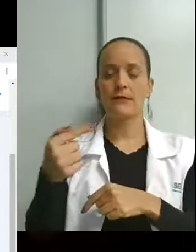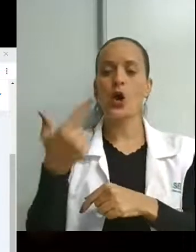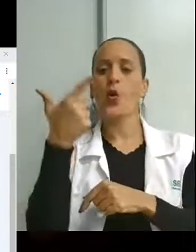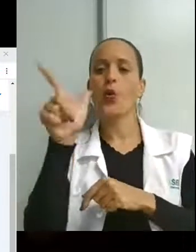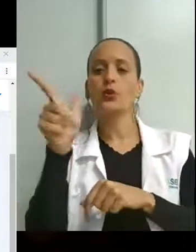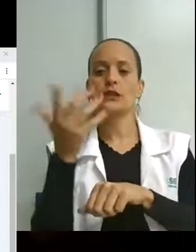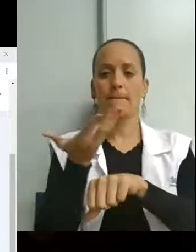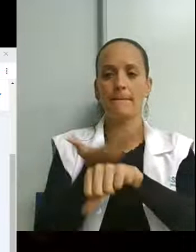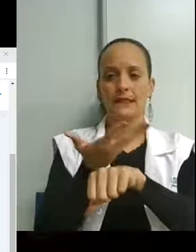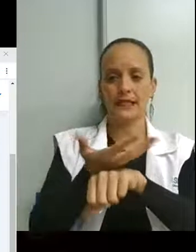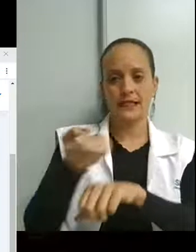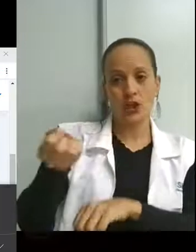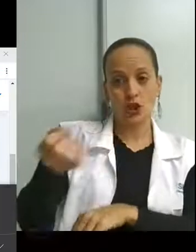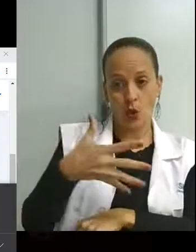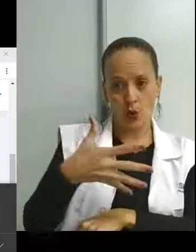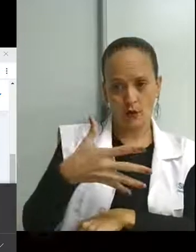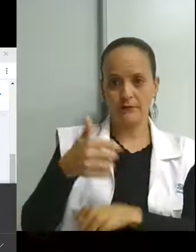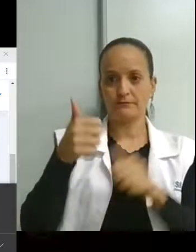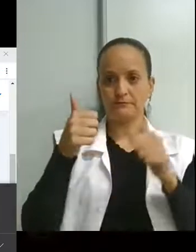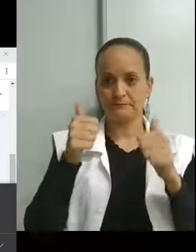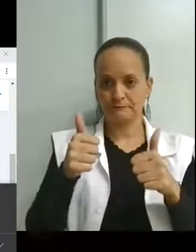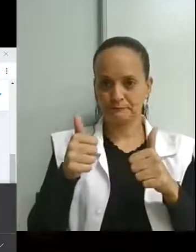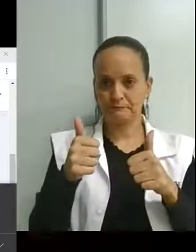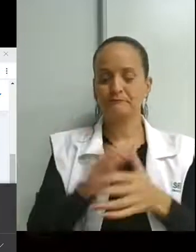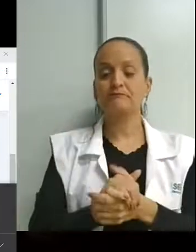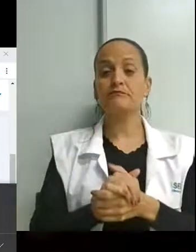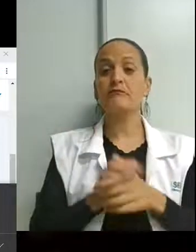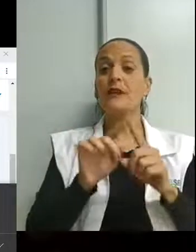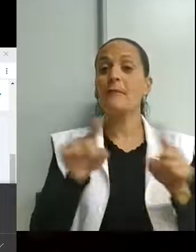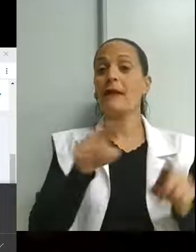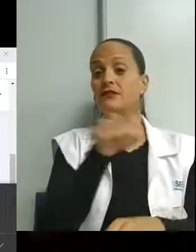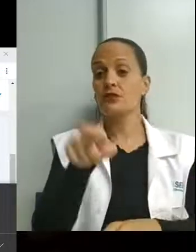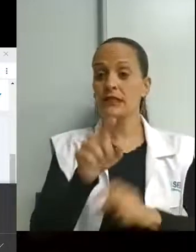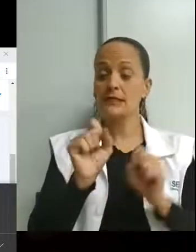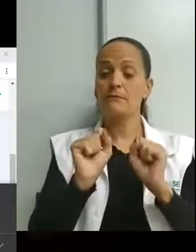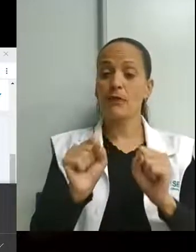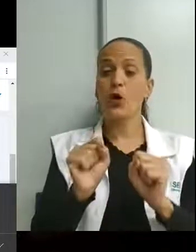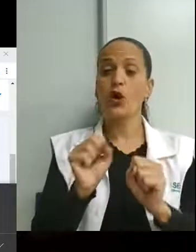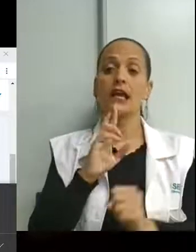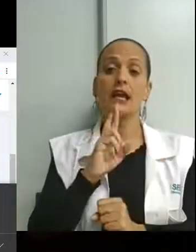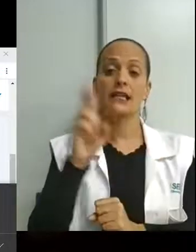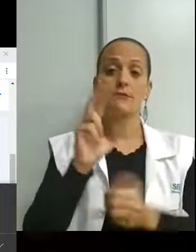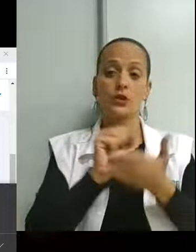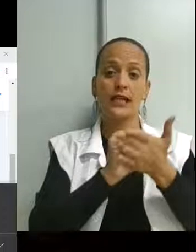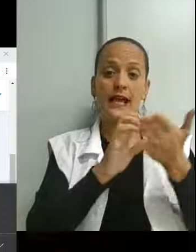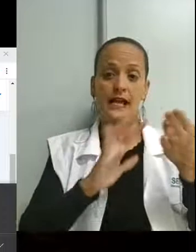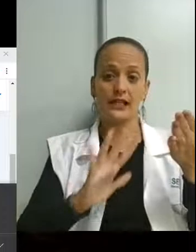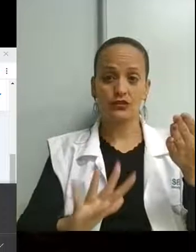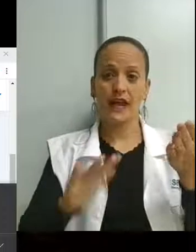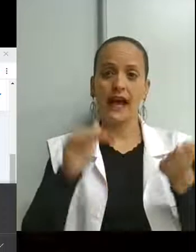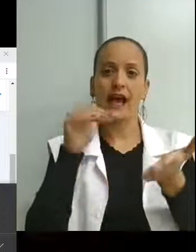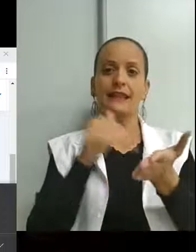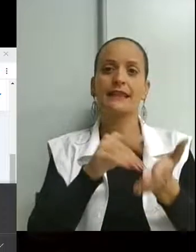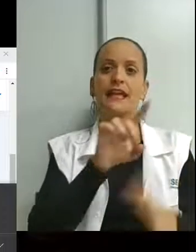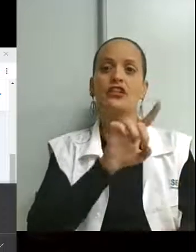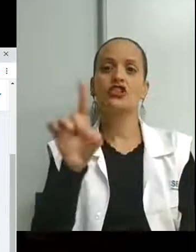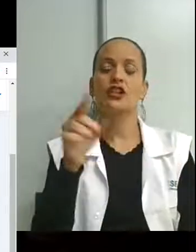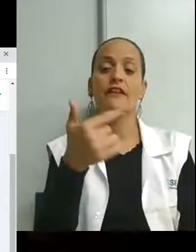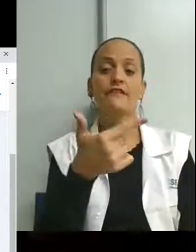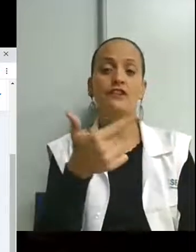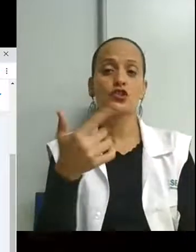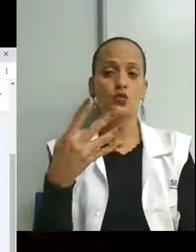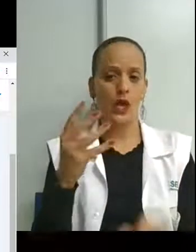valendo 100 até o dia 24, né? Então, aqui está a data do dia 12, mas até o dia 24,